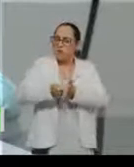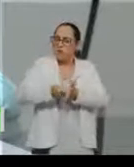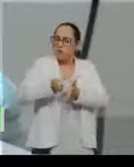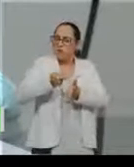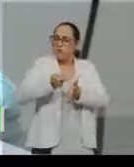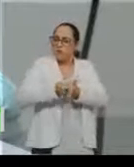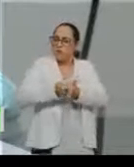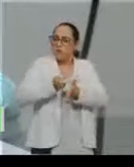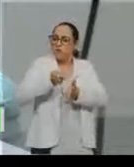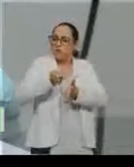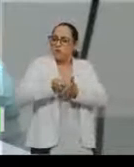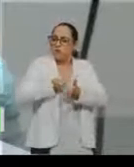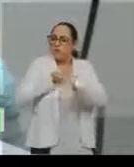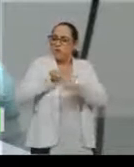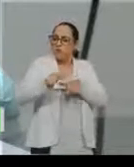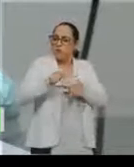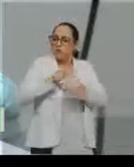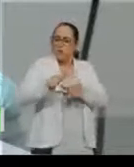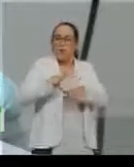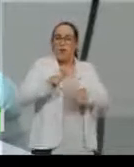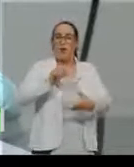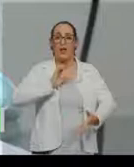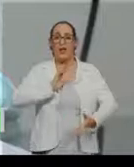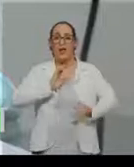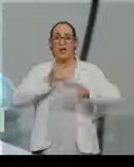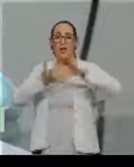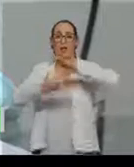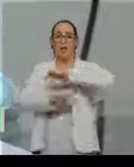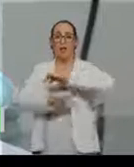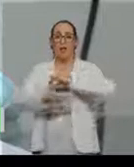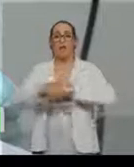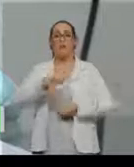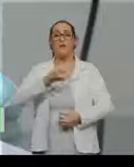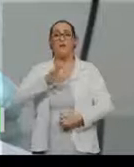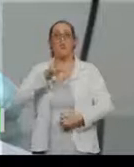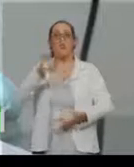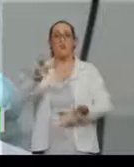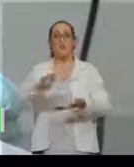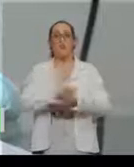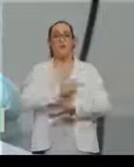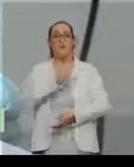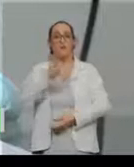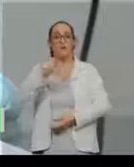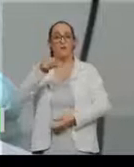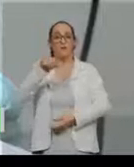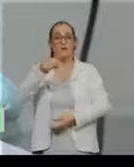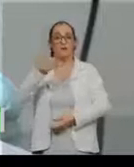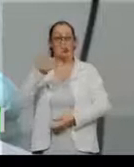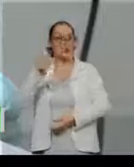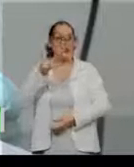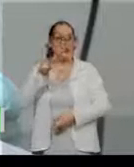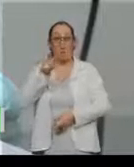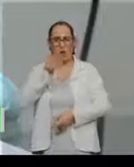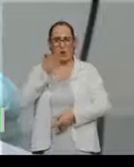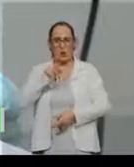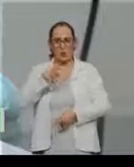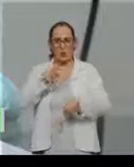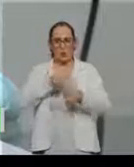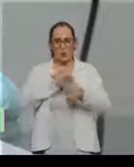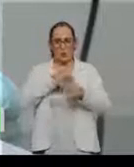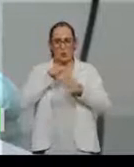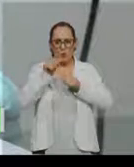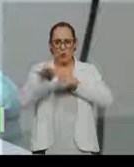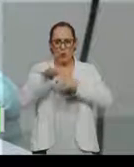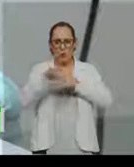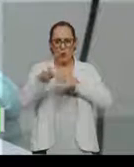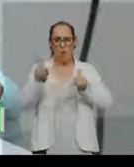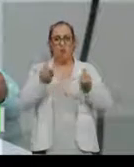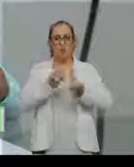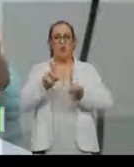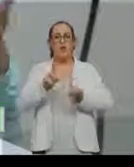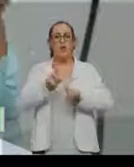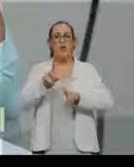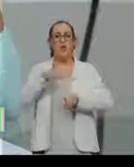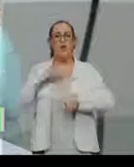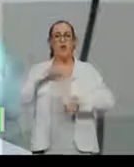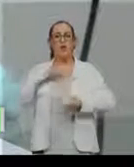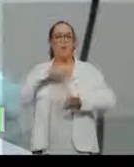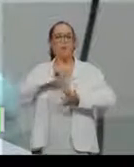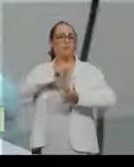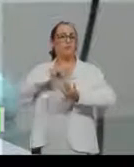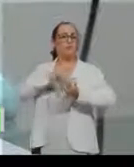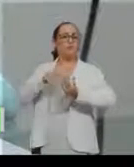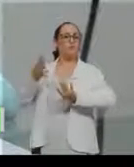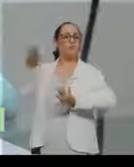movimentos, a gente pode citar a Greve Geral em 1917, que não é o primeiro movimento, né? A gente tem aí até mesmo notícias que no